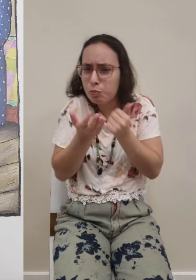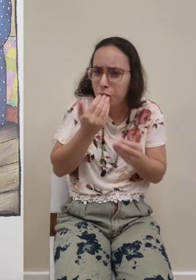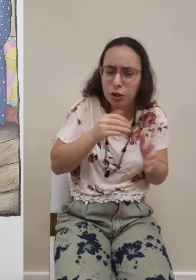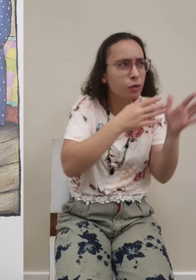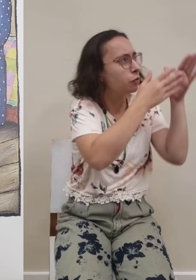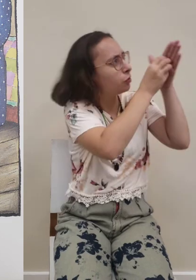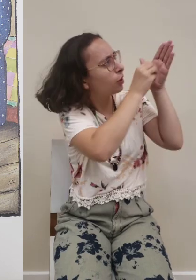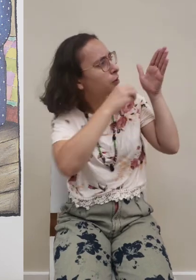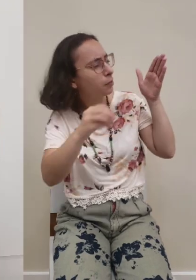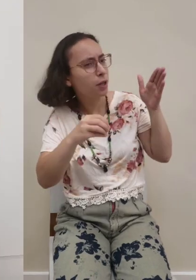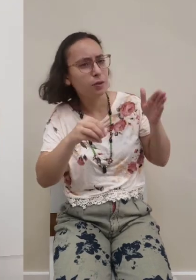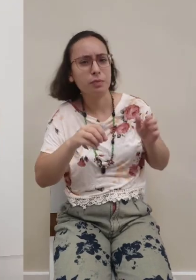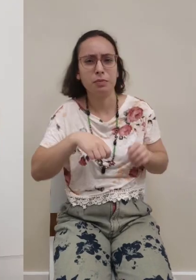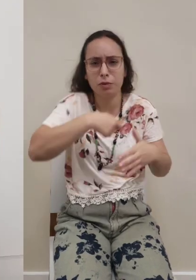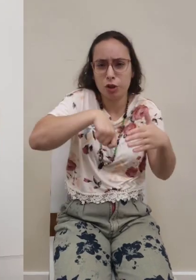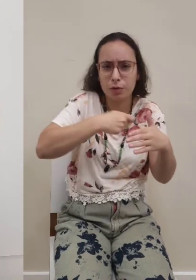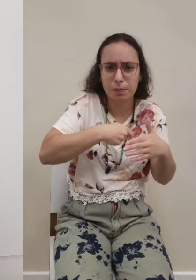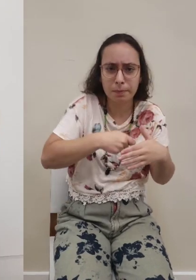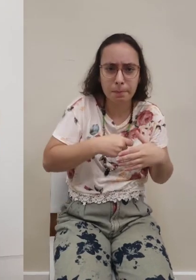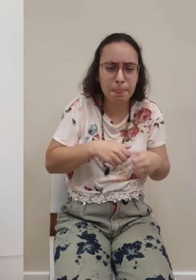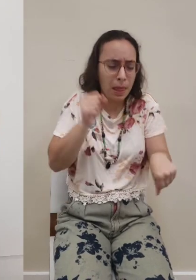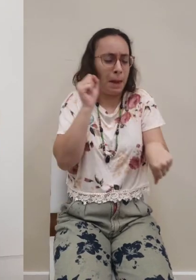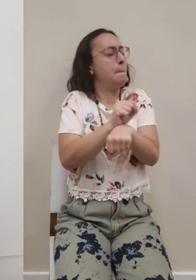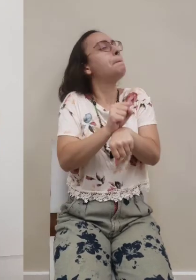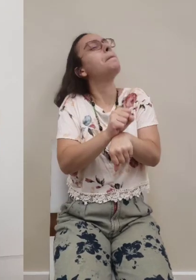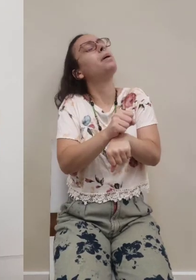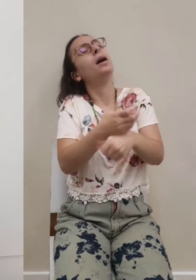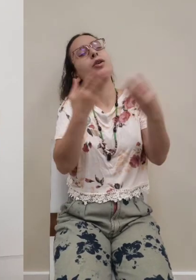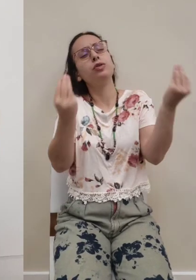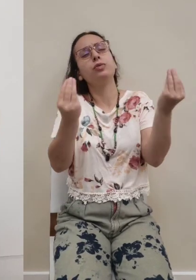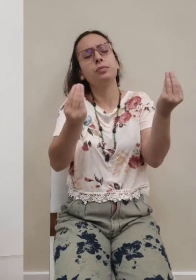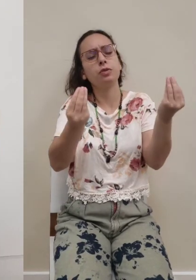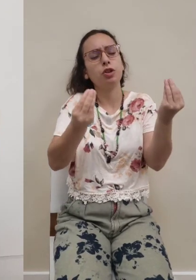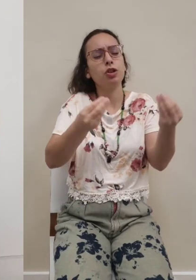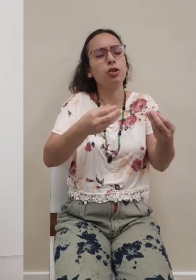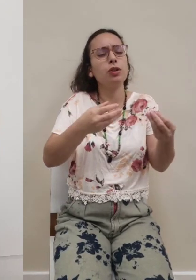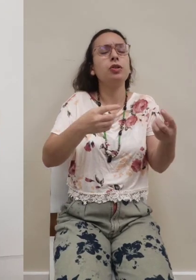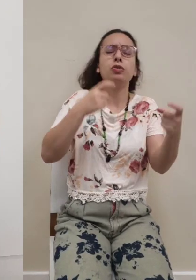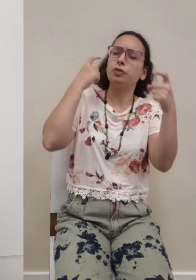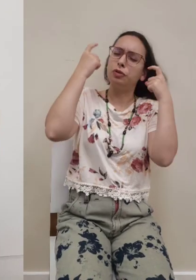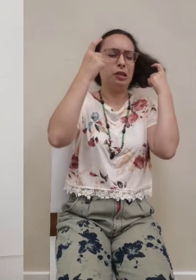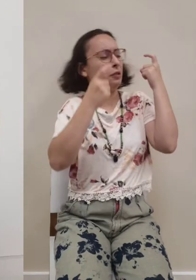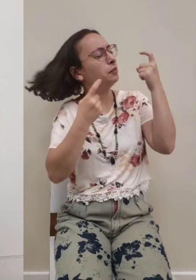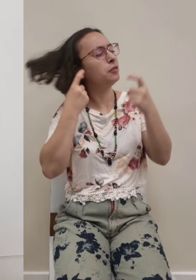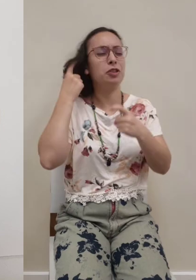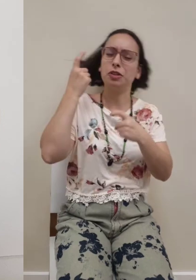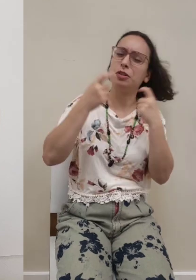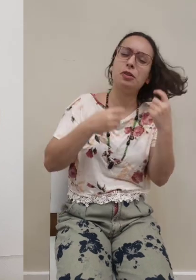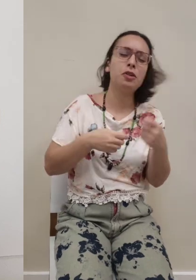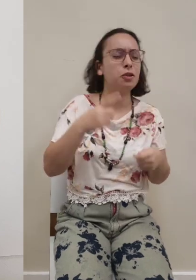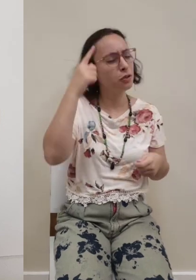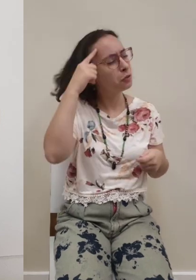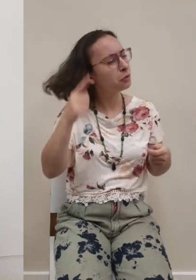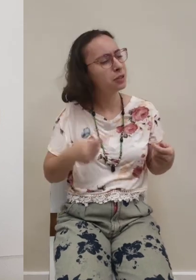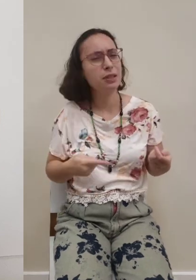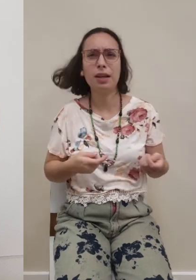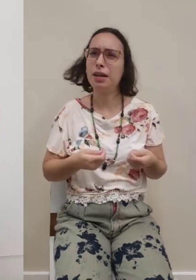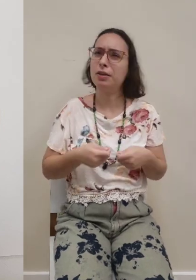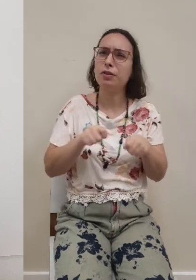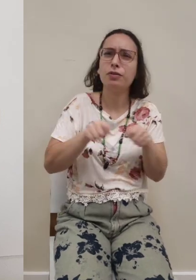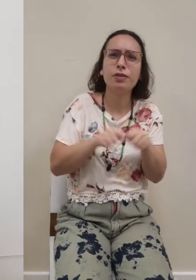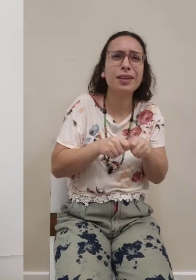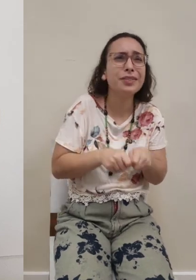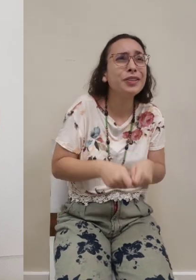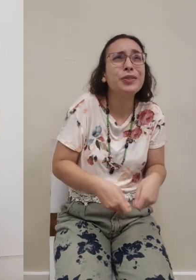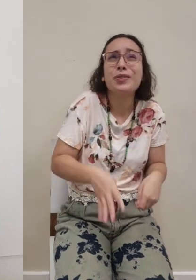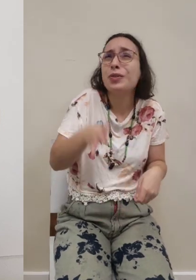A velhinha gritou. Parem, favor, estou ficando tonta, não sei o que faço. Com três é muito,